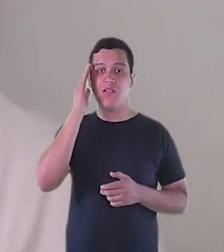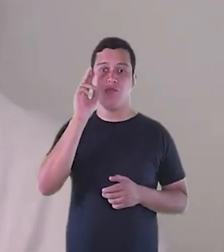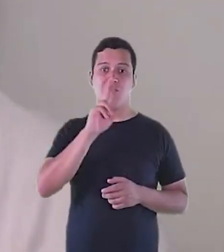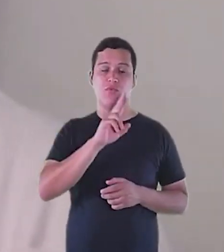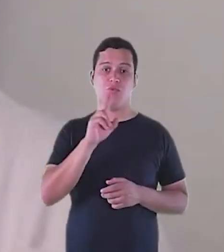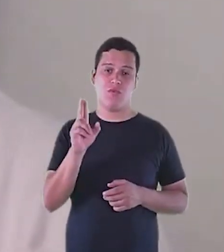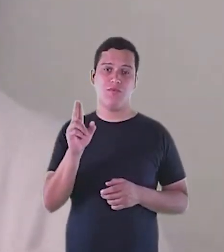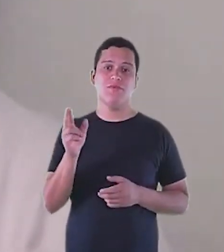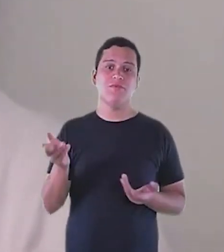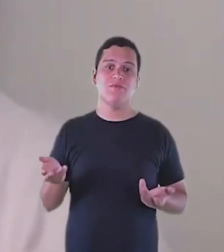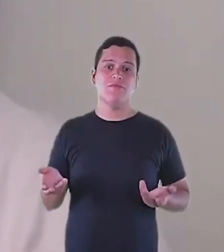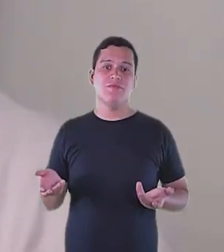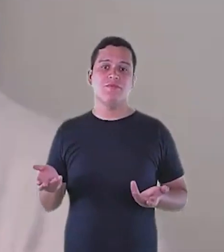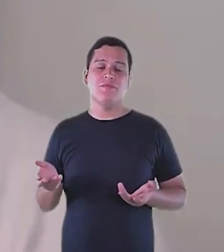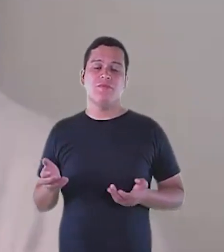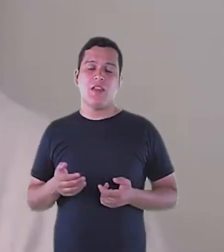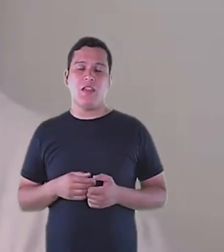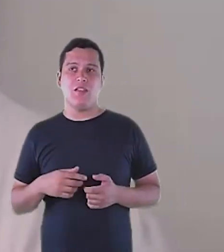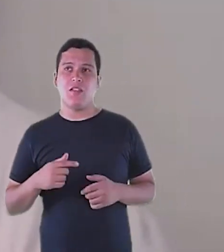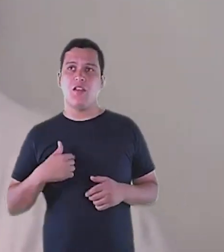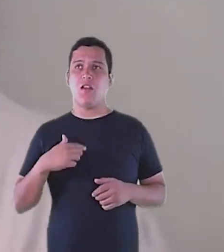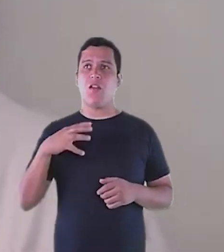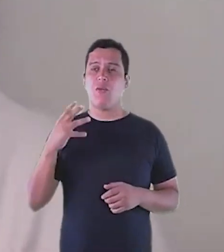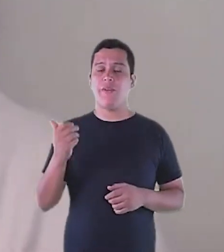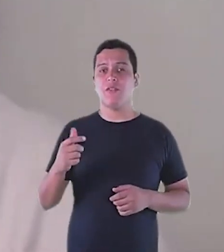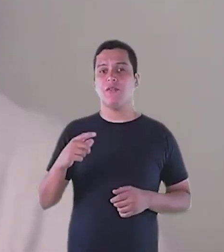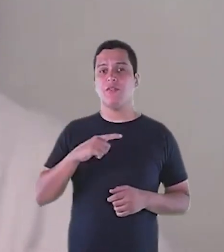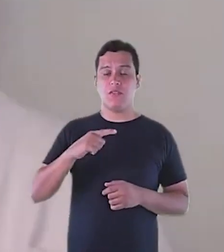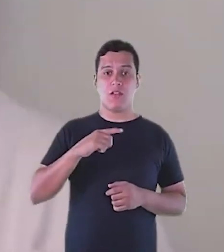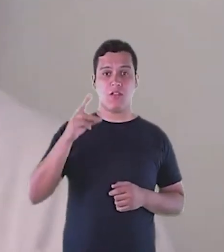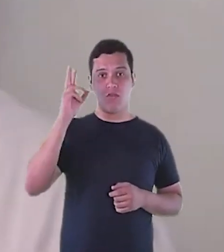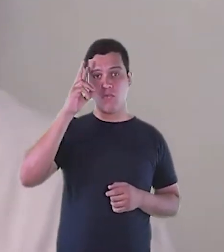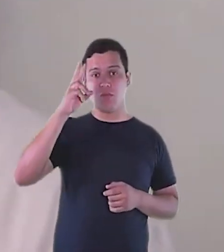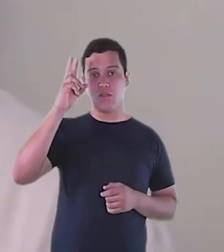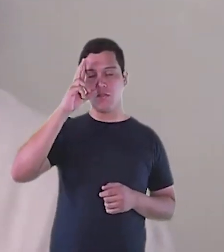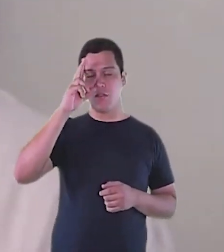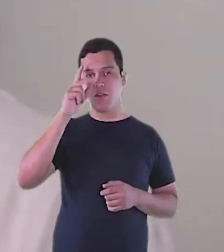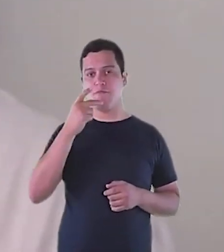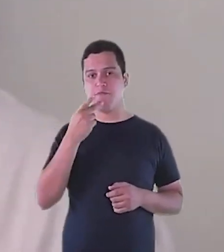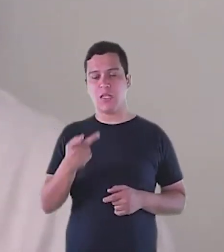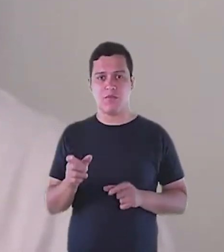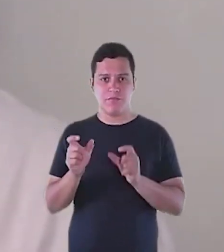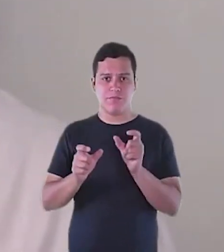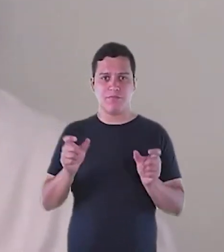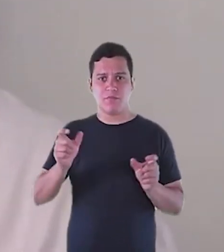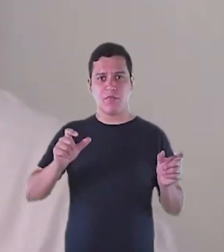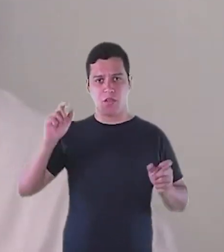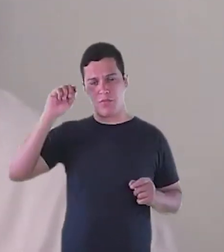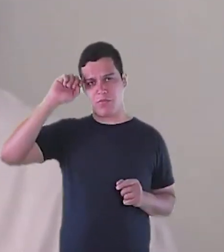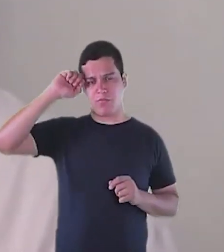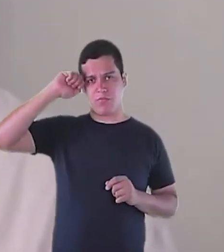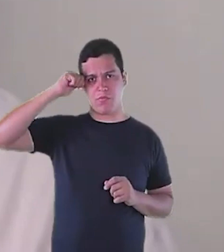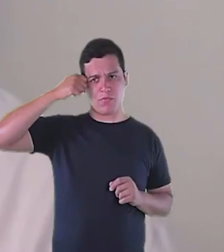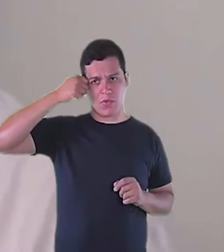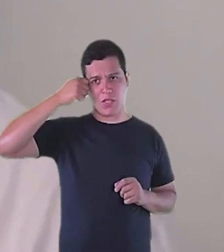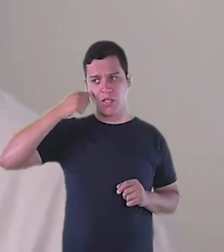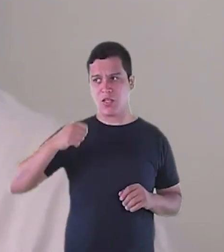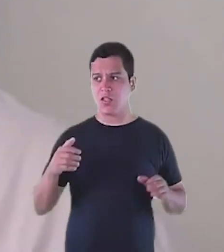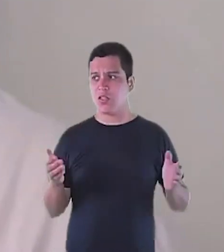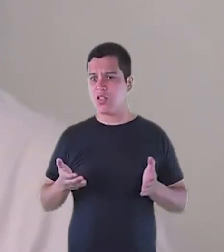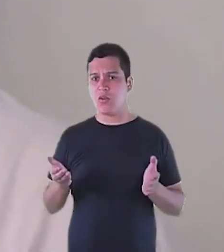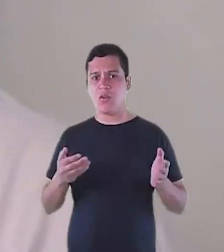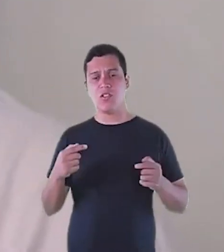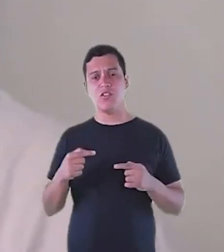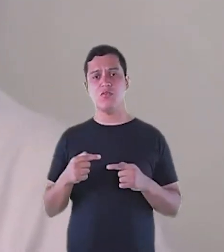né? Existe uma história africana e negra que vai sendo... é parte de